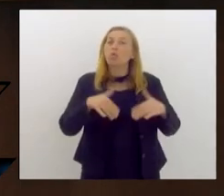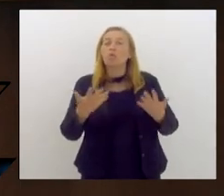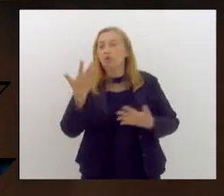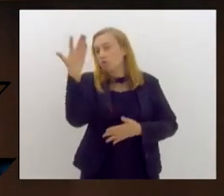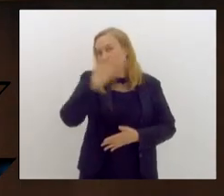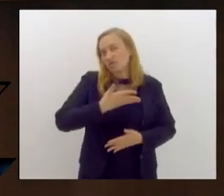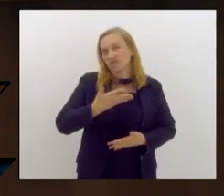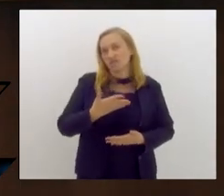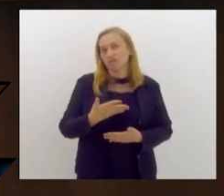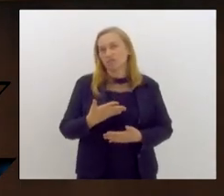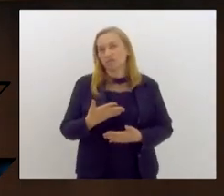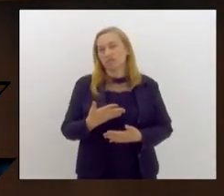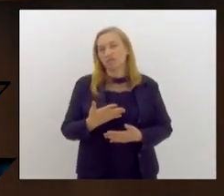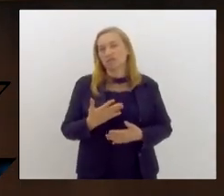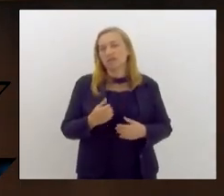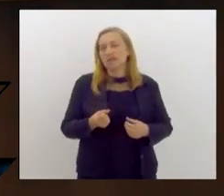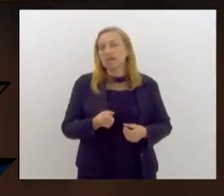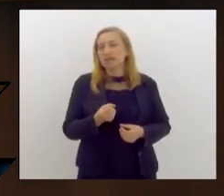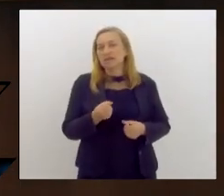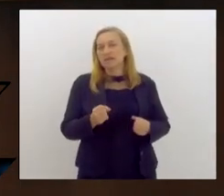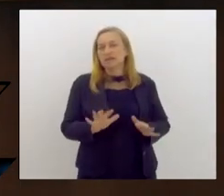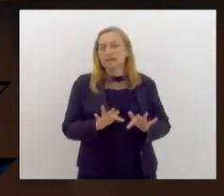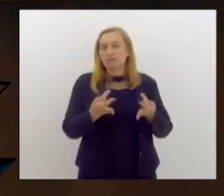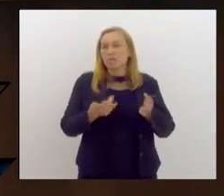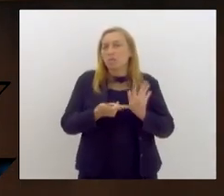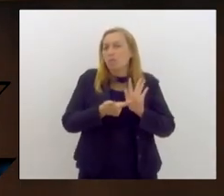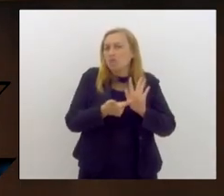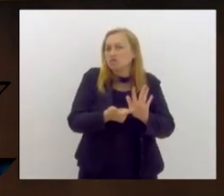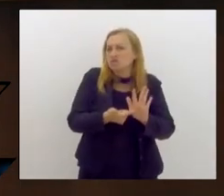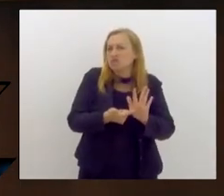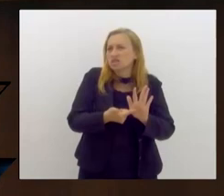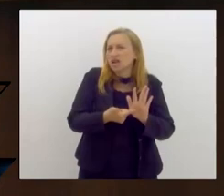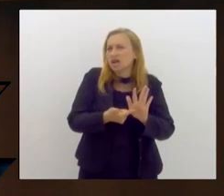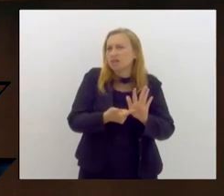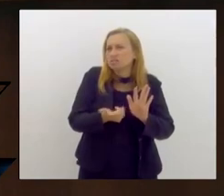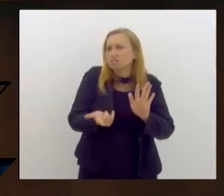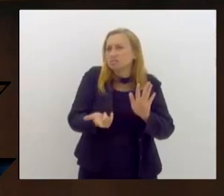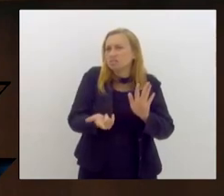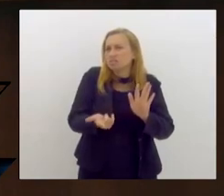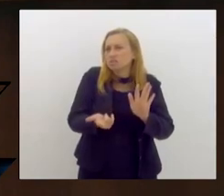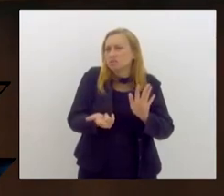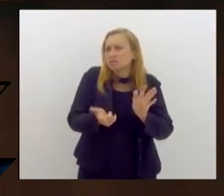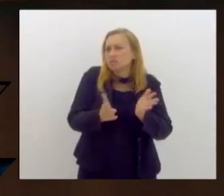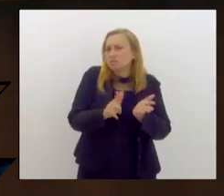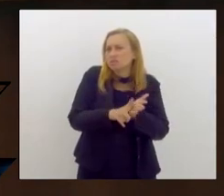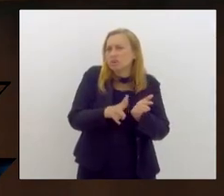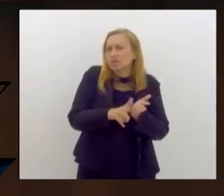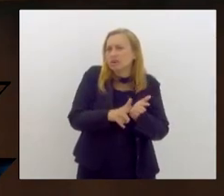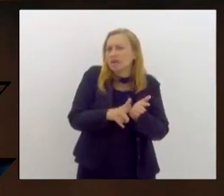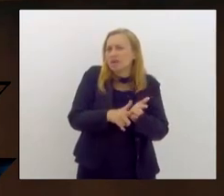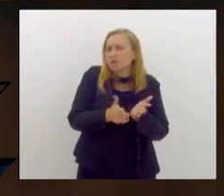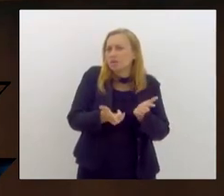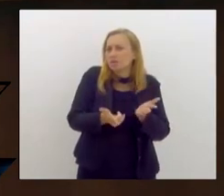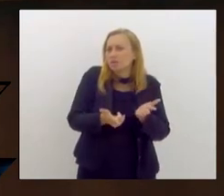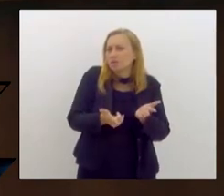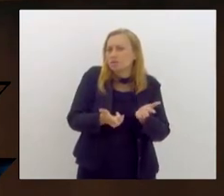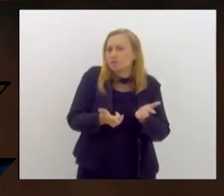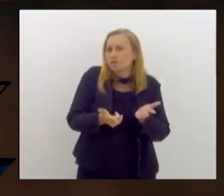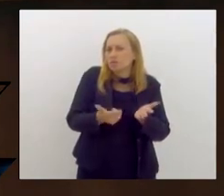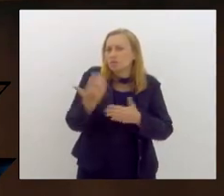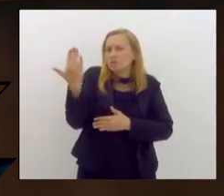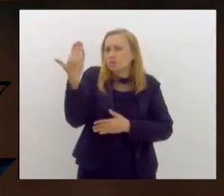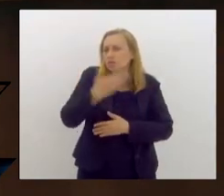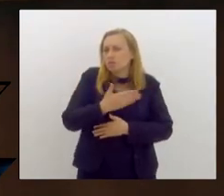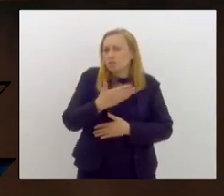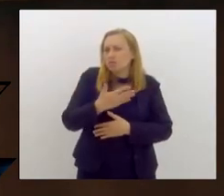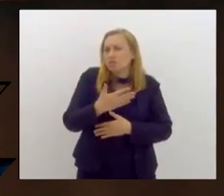essa. Simplesmente o paciente deveria mostrar a conta de luz ou um comprovante de